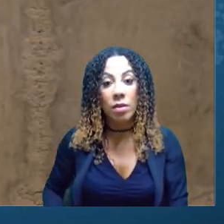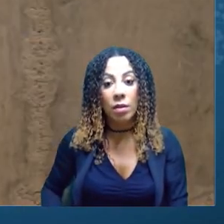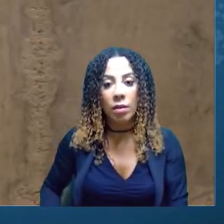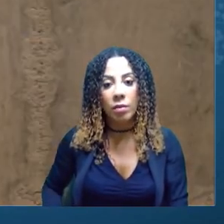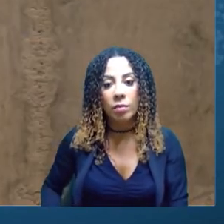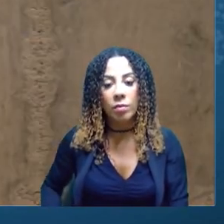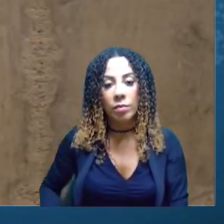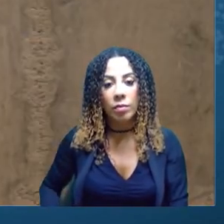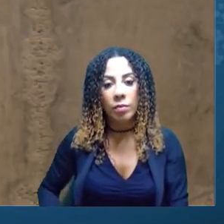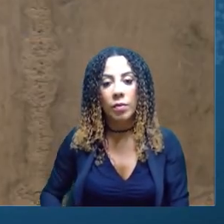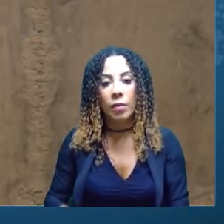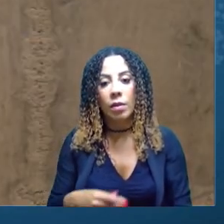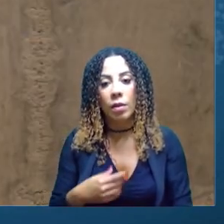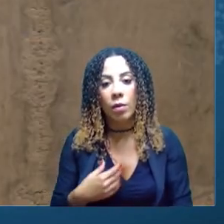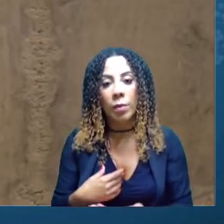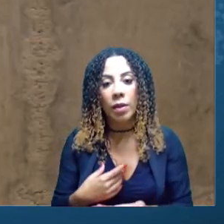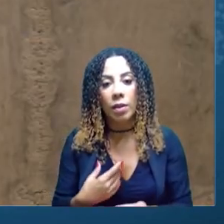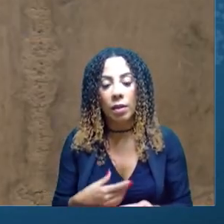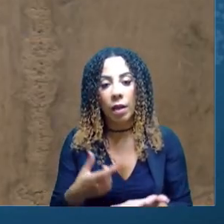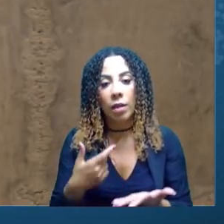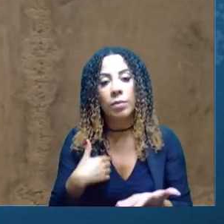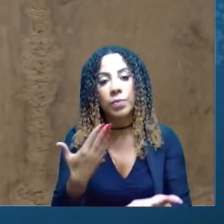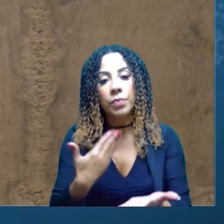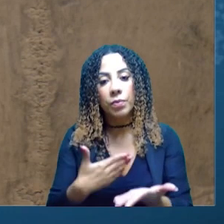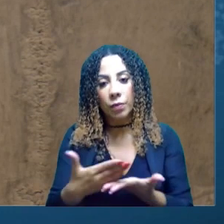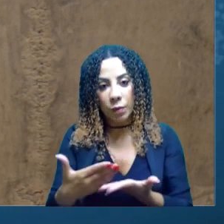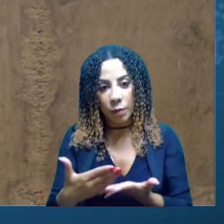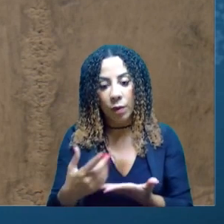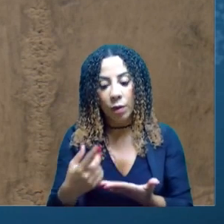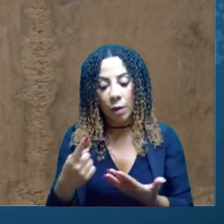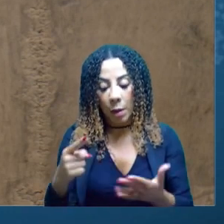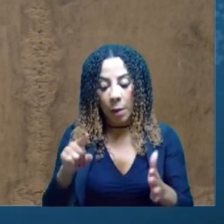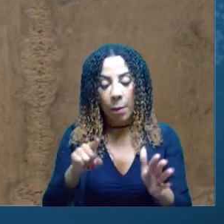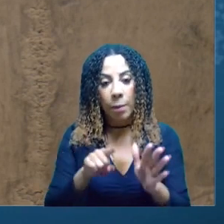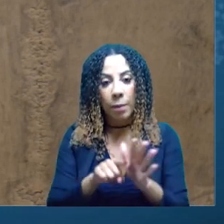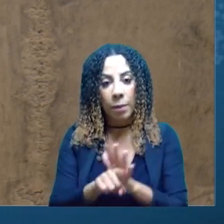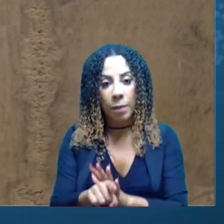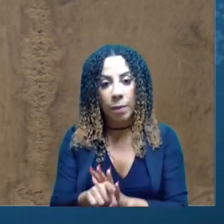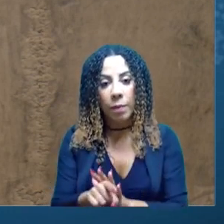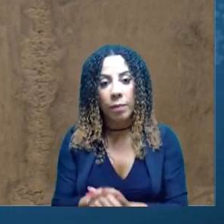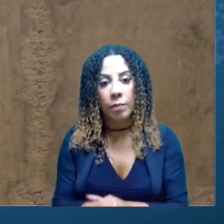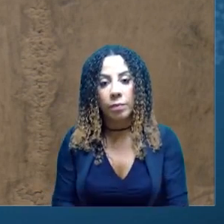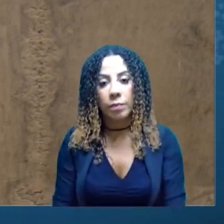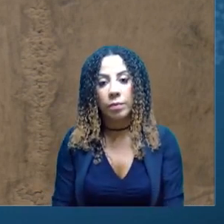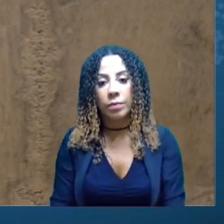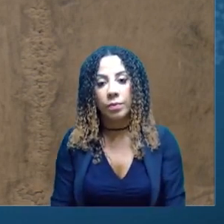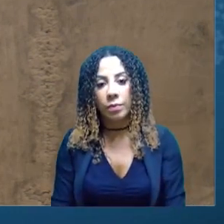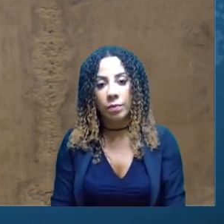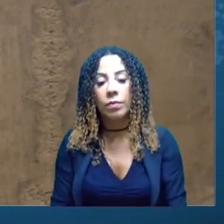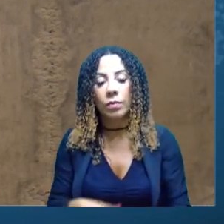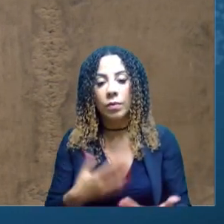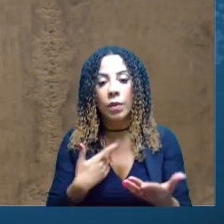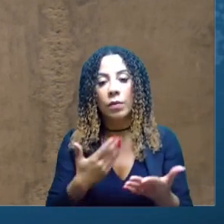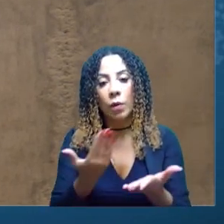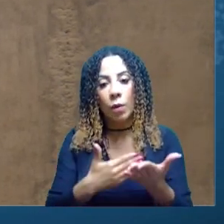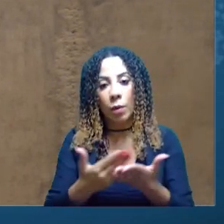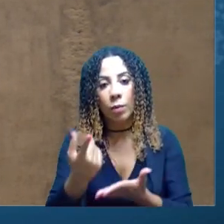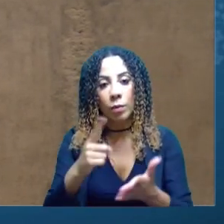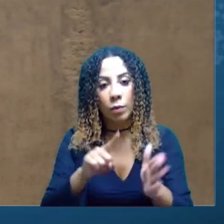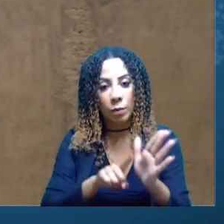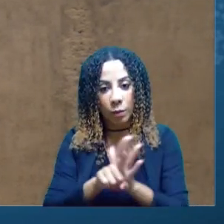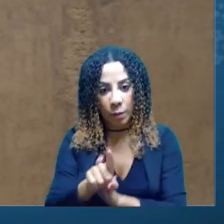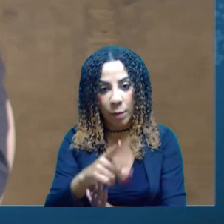questão, let's begin with one question for Christopher, to give